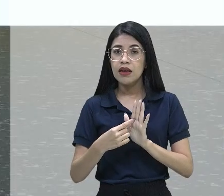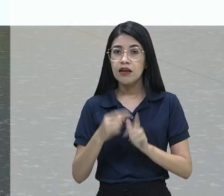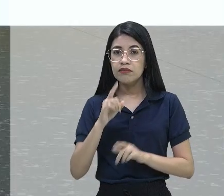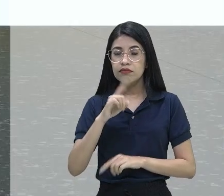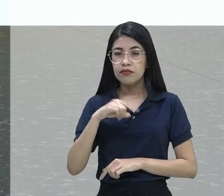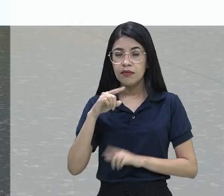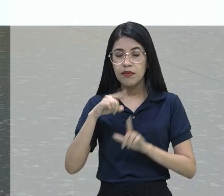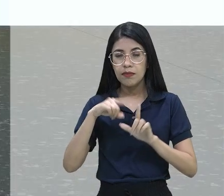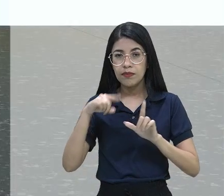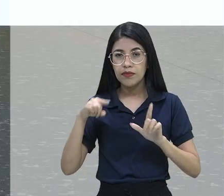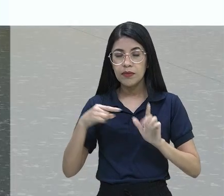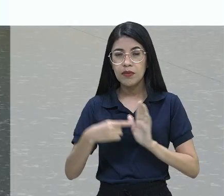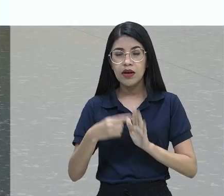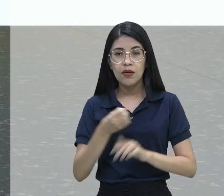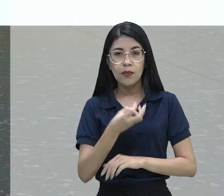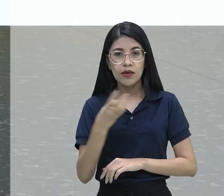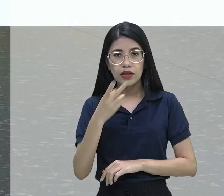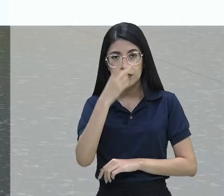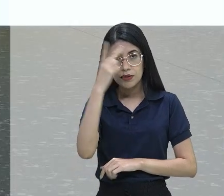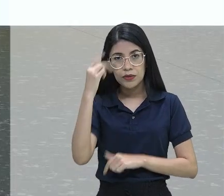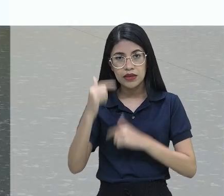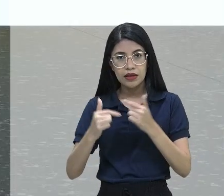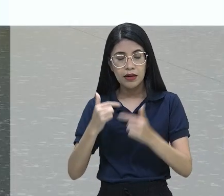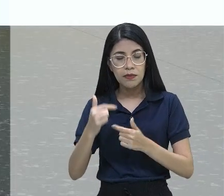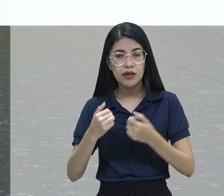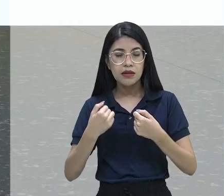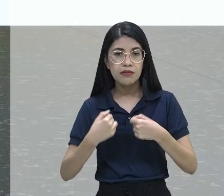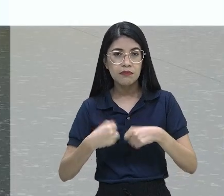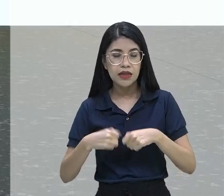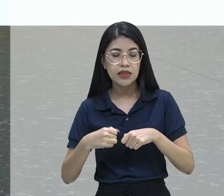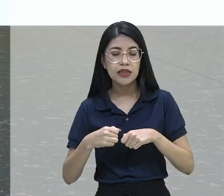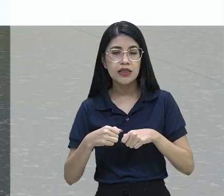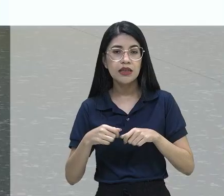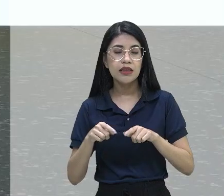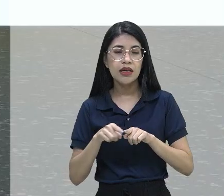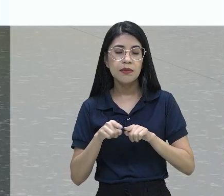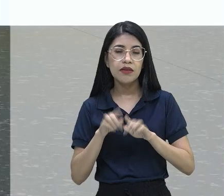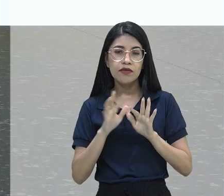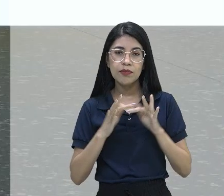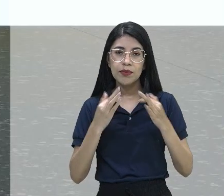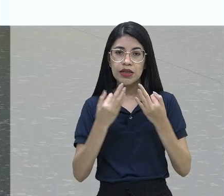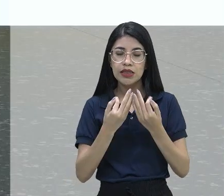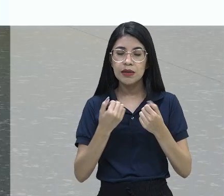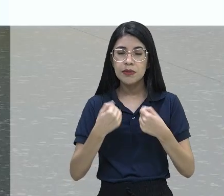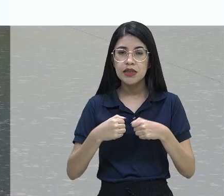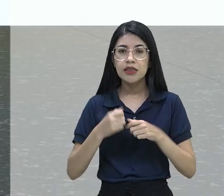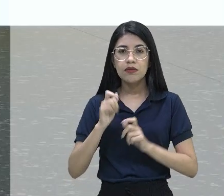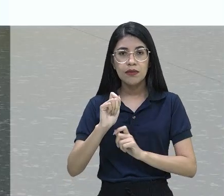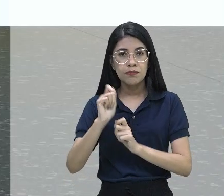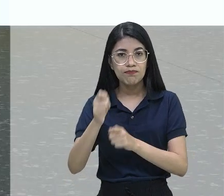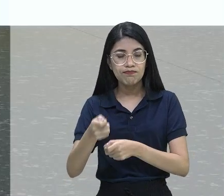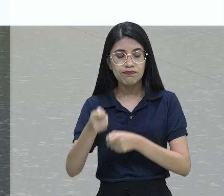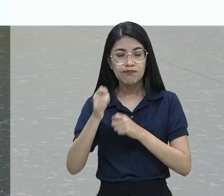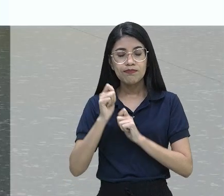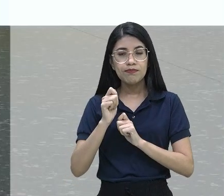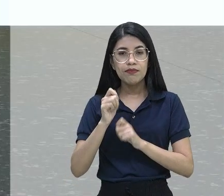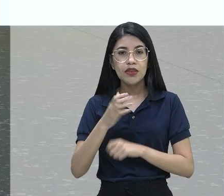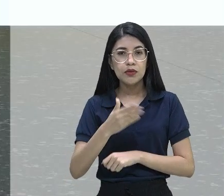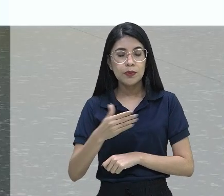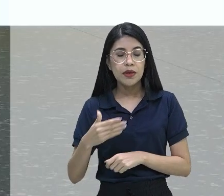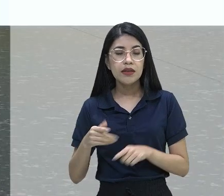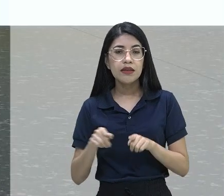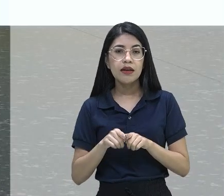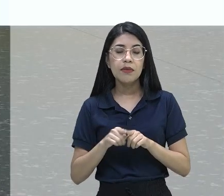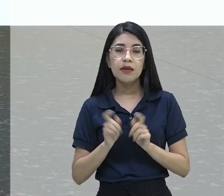trabalhadores, né, quantidade de pessoas aí que dependeriam, de famílias que dependeriam da pesca, eu percebo que por essa situação, problema, a gente